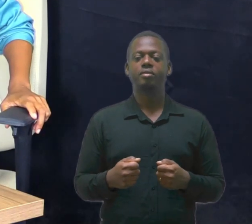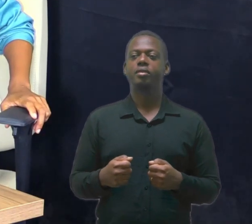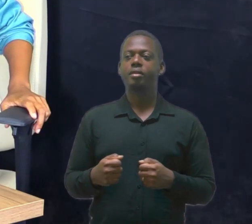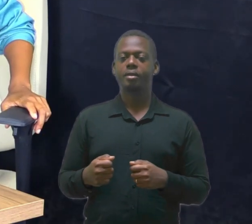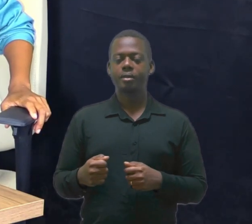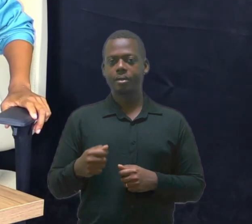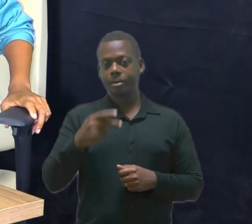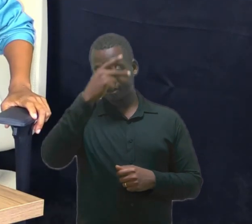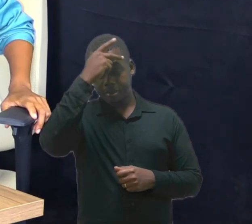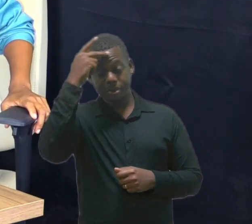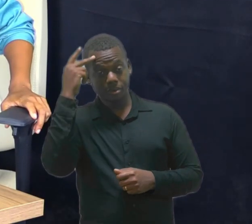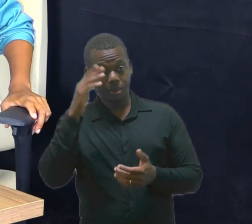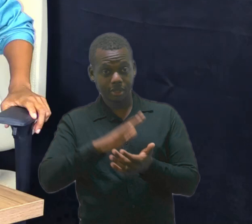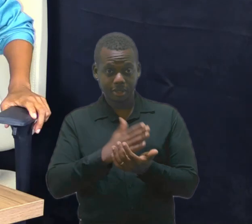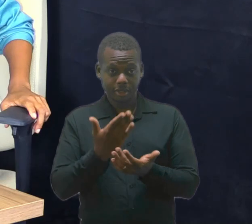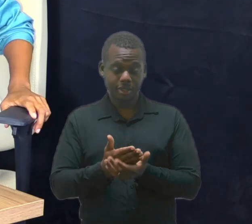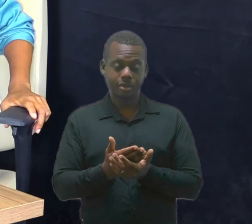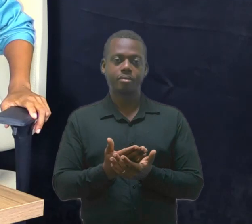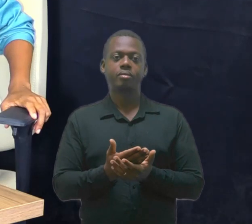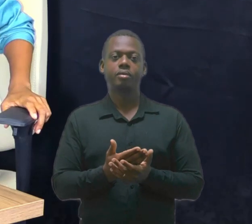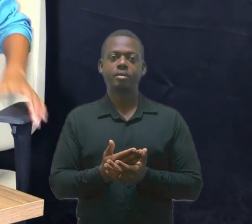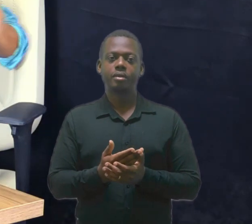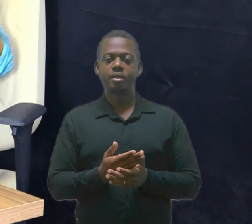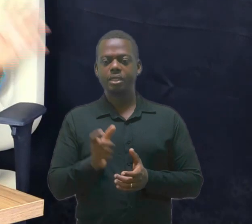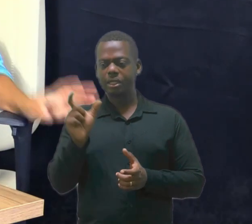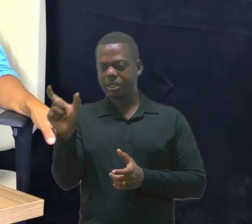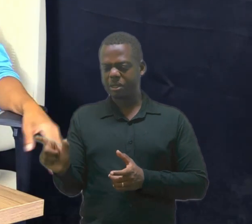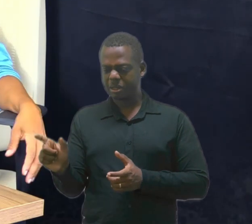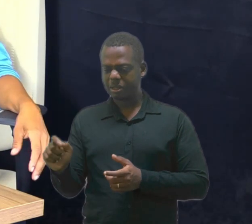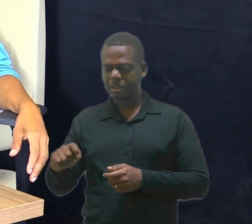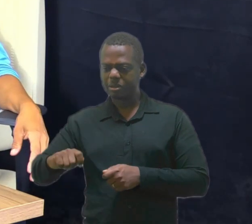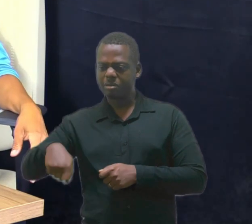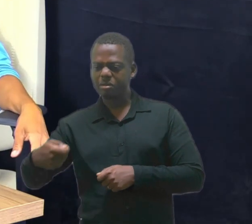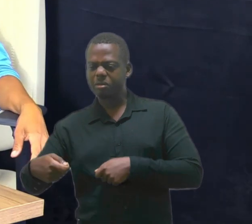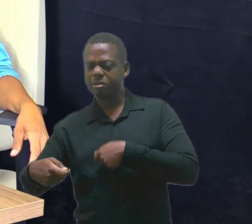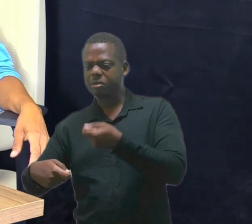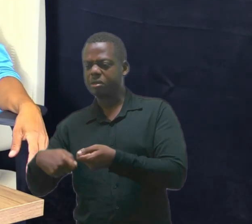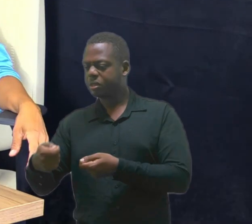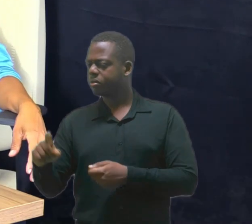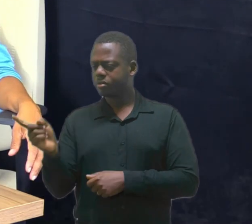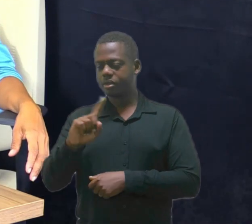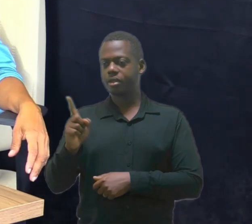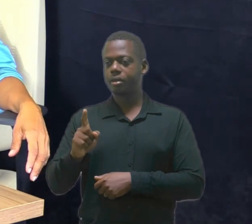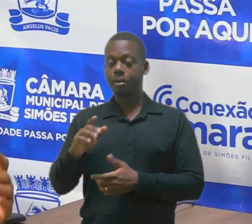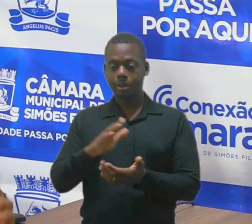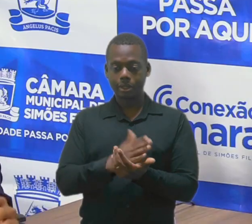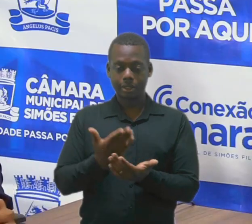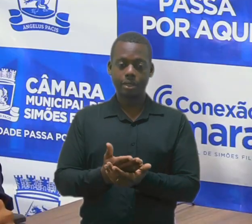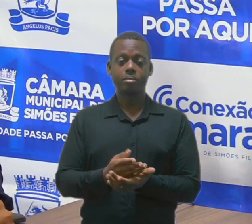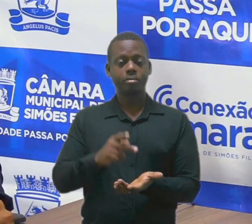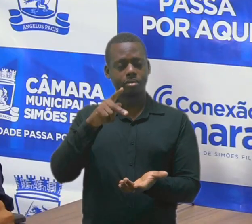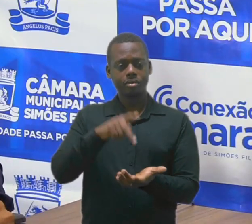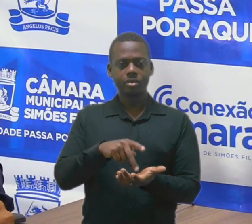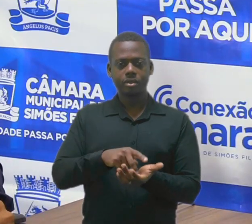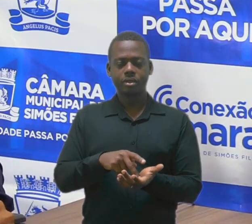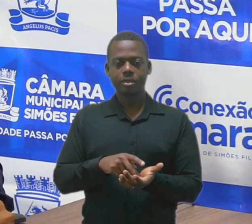estamos falando de intérprete, viu? Estamos falando de pessoas que sabem fazer 2, 3 sinais. Já vou fazer polêmica, viu? Não é o intérprete igual